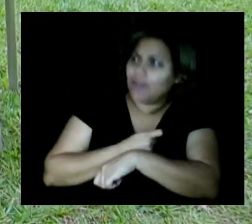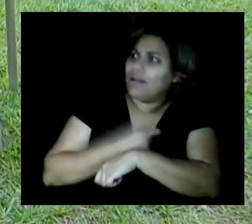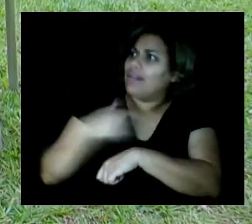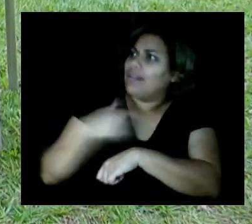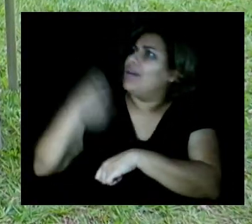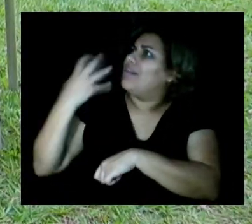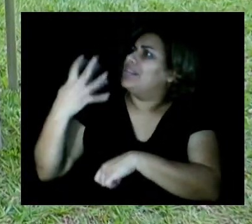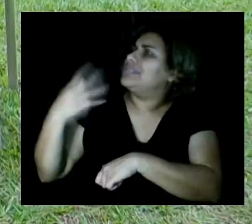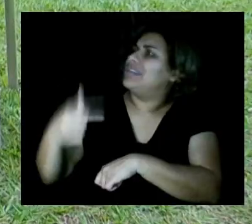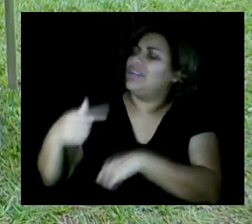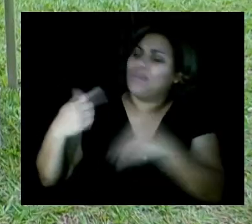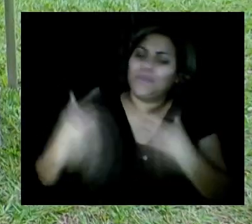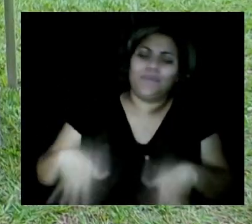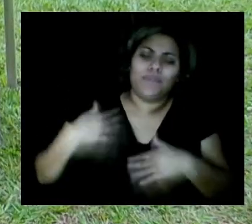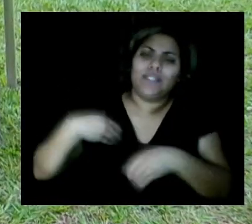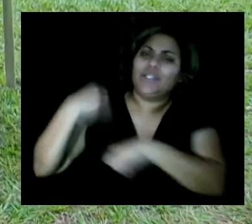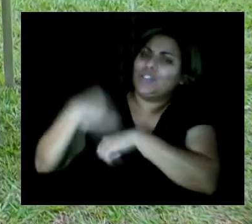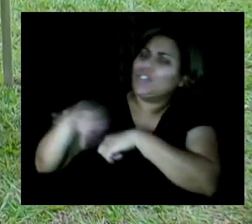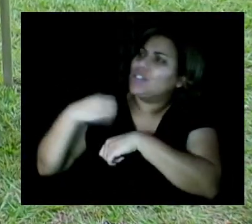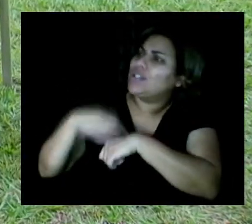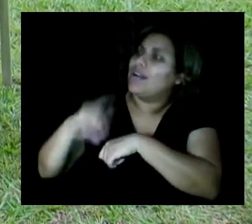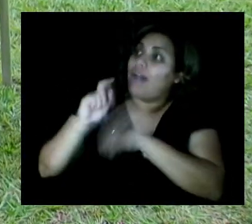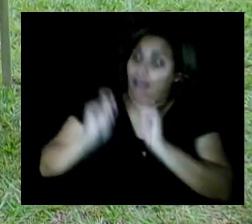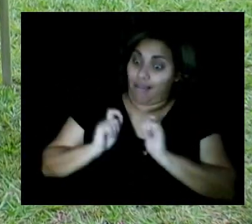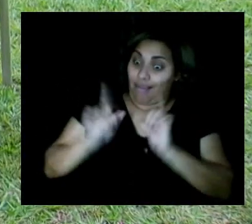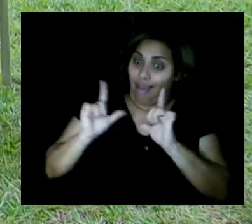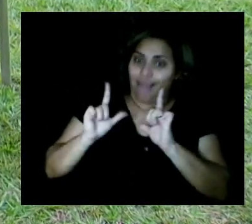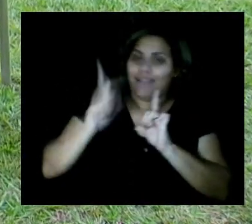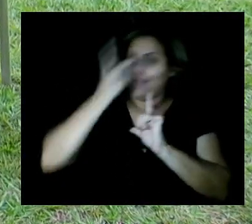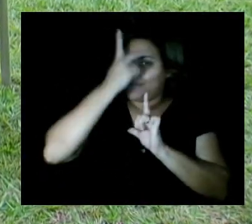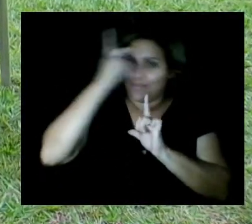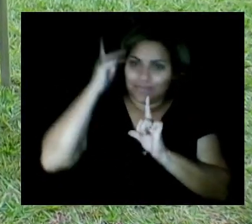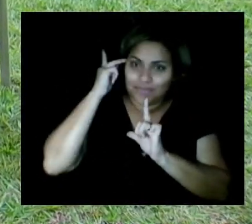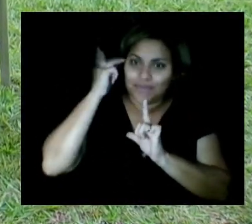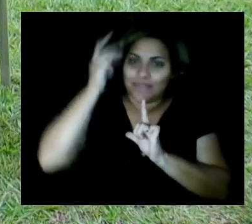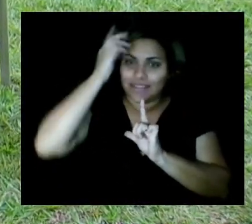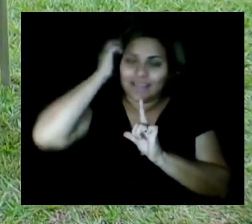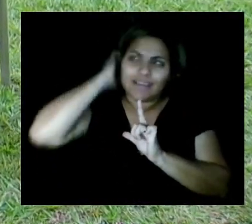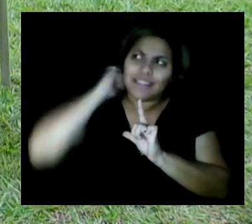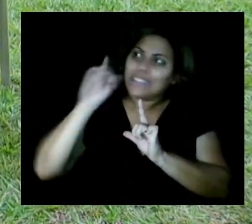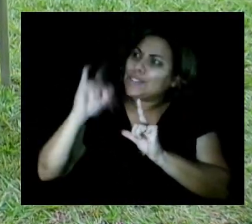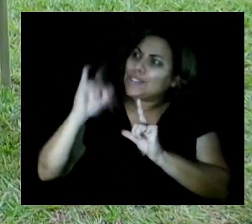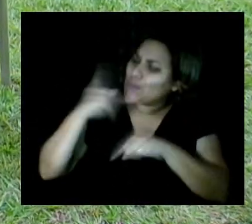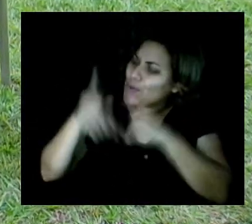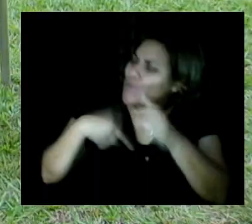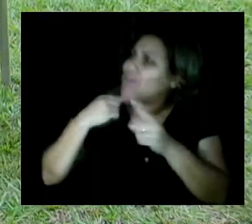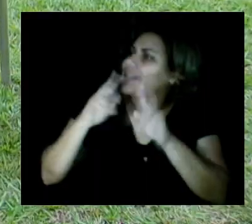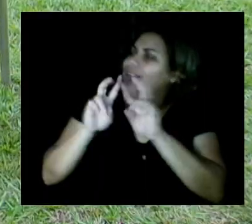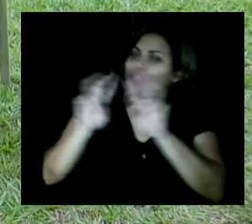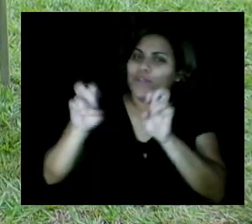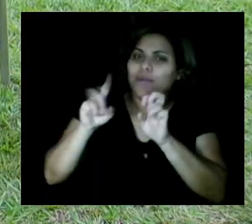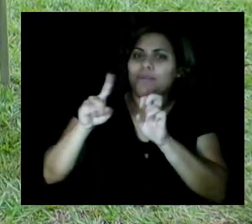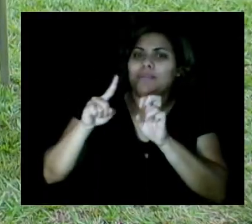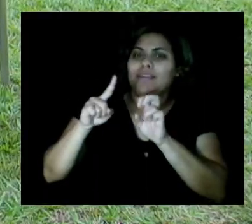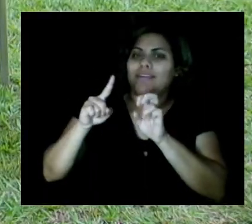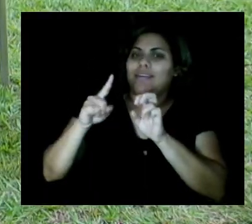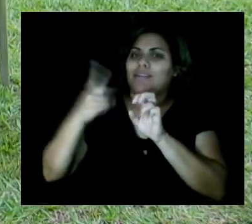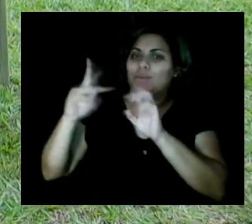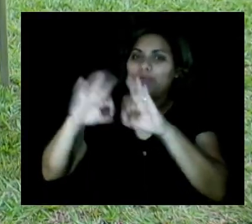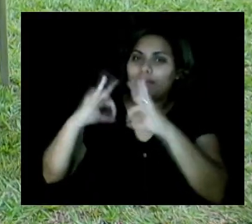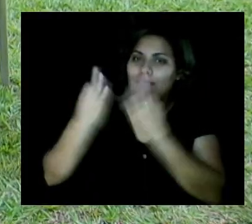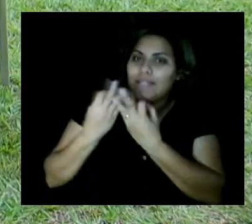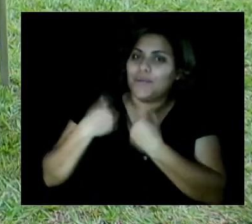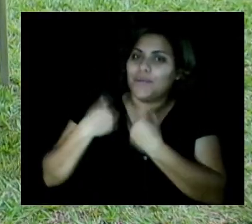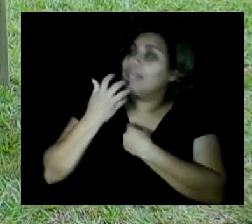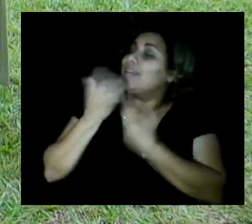fica também o alerta para quem tiver alguma dúvida sobre si mesmo ou sobre algum familiar, né? Eu queria que você deixasse as